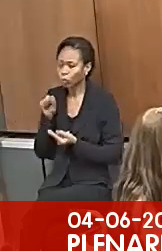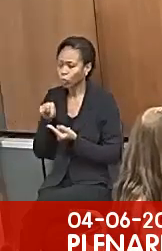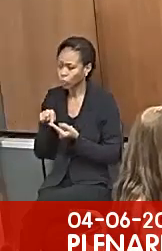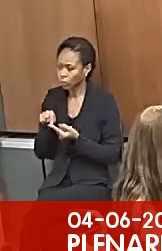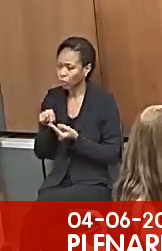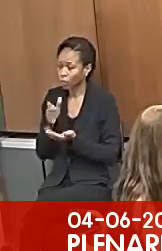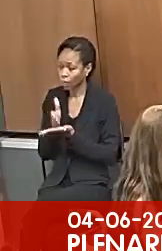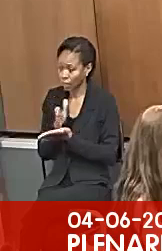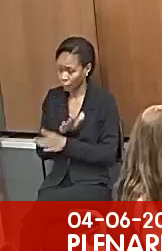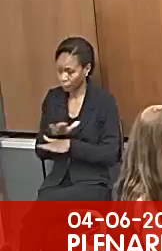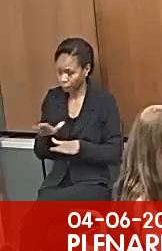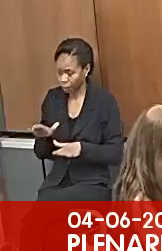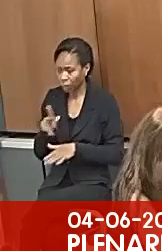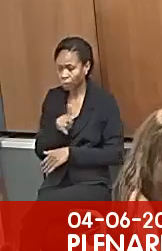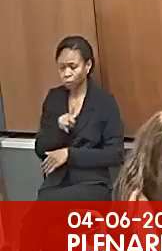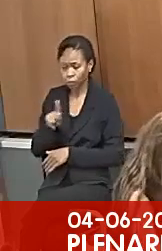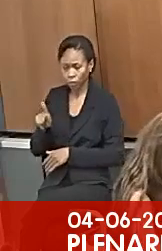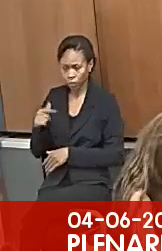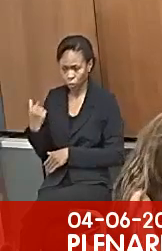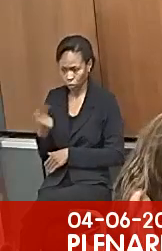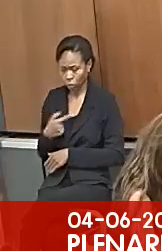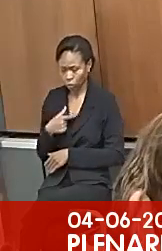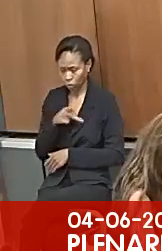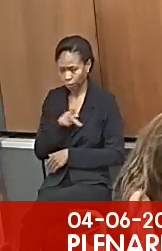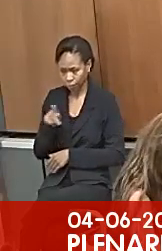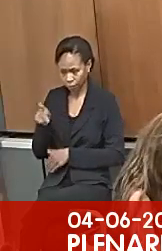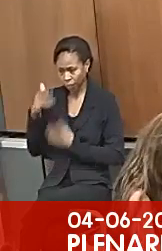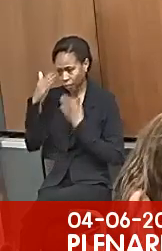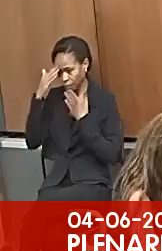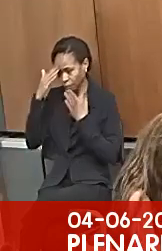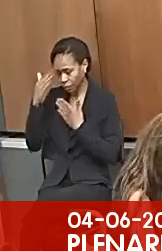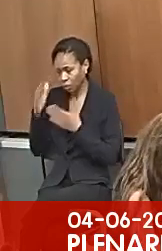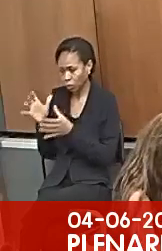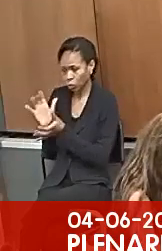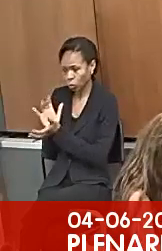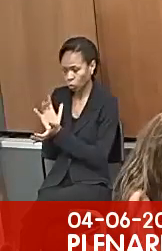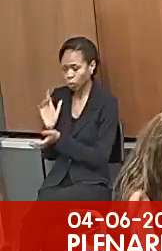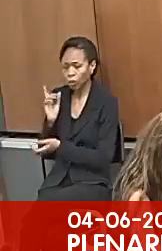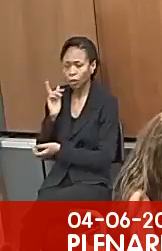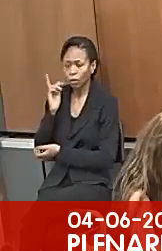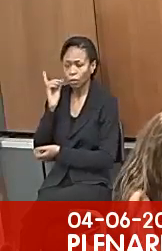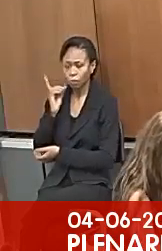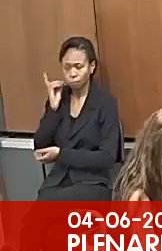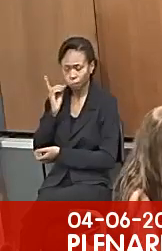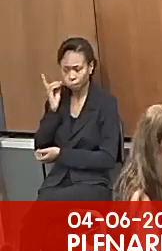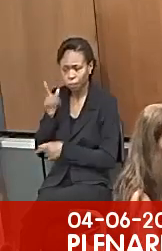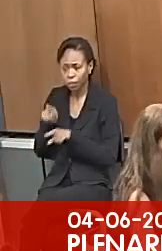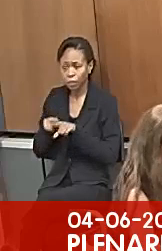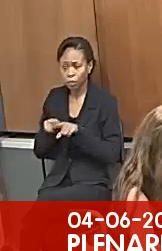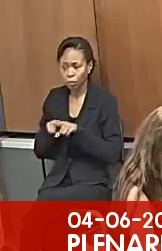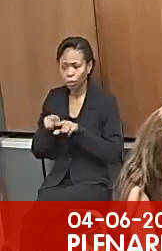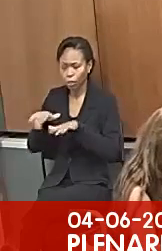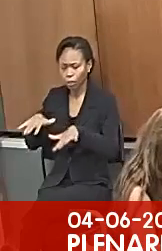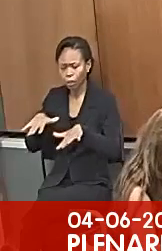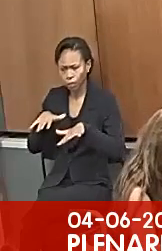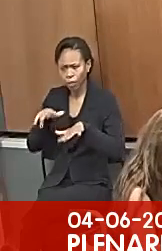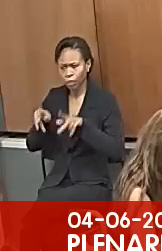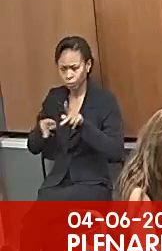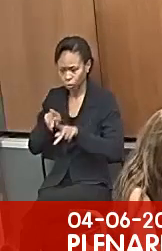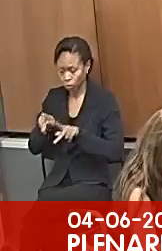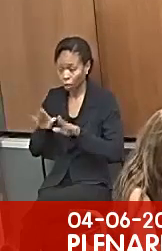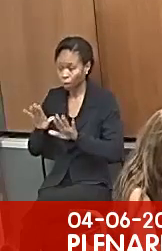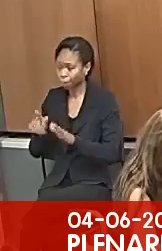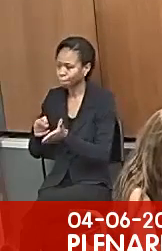reunião, a presidência agradece a presença dos parlamentares, quero agradecer a presença também do público. Só